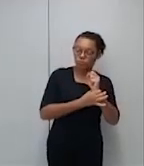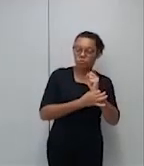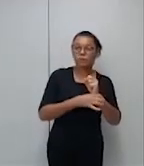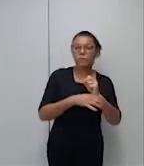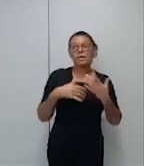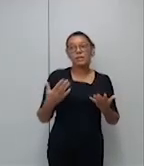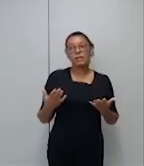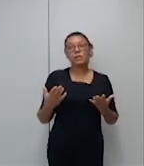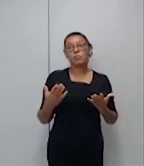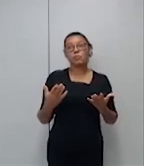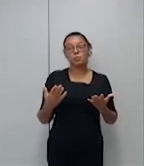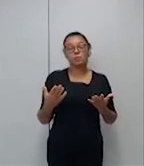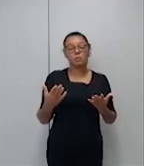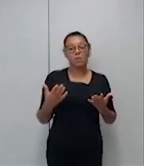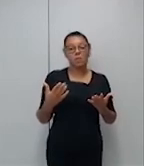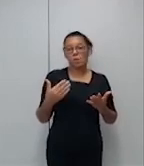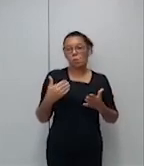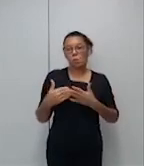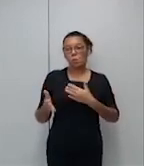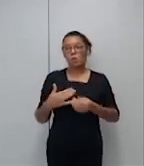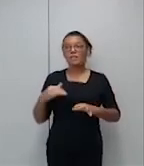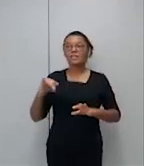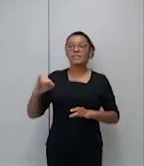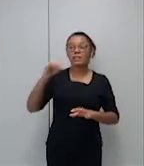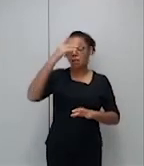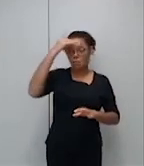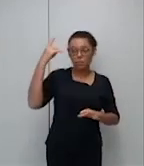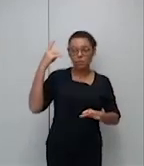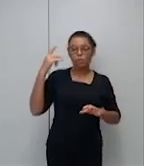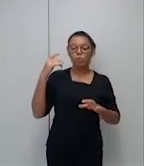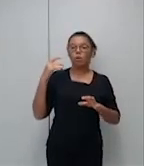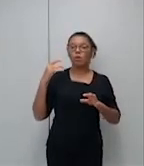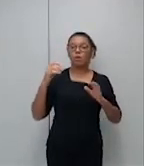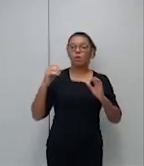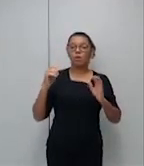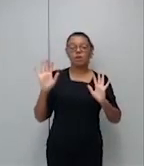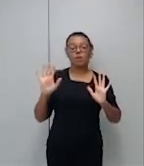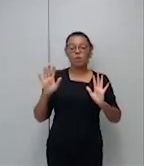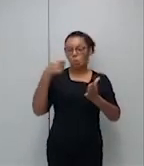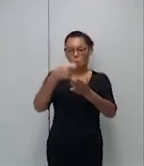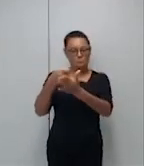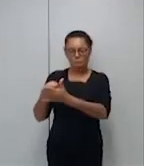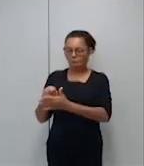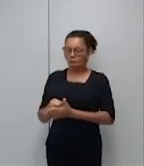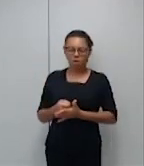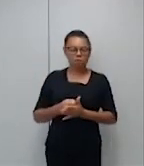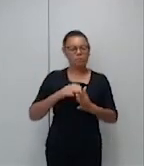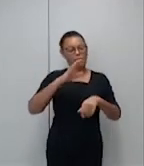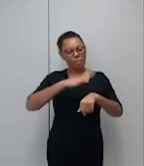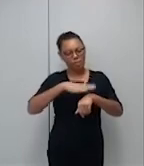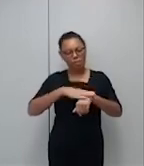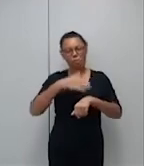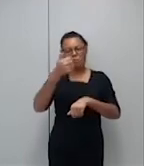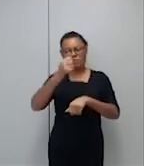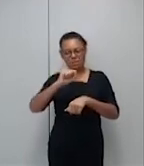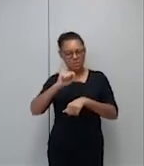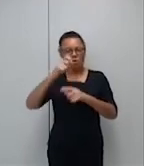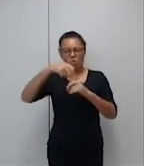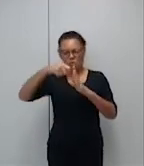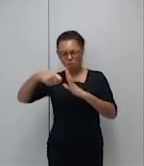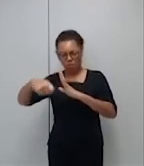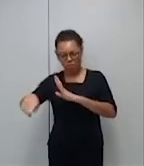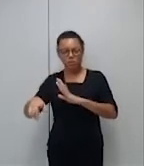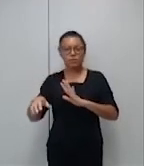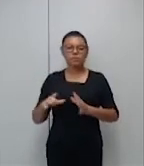nos contratos de seguro deve ser observada a extensão da dívida e se ela é significativa diante